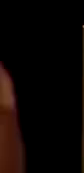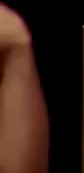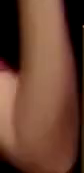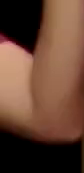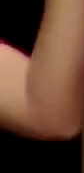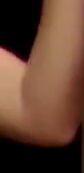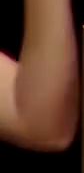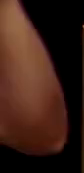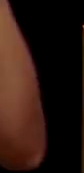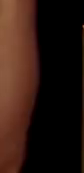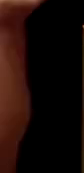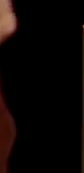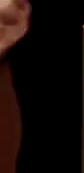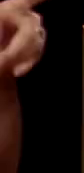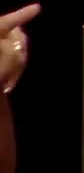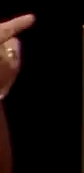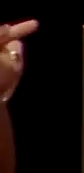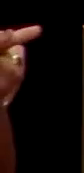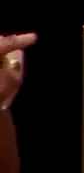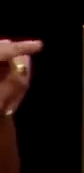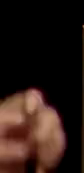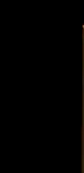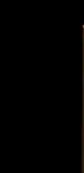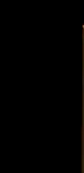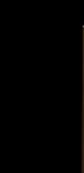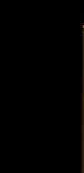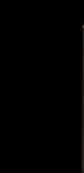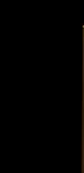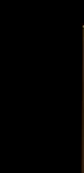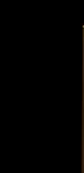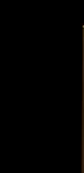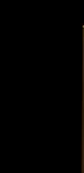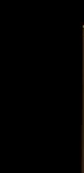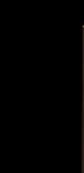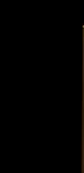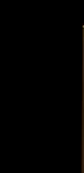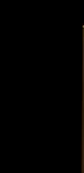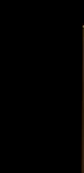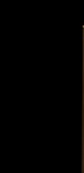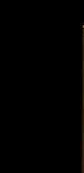ciências sociais. I liked very much